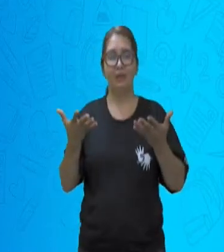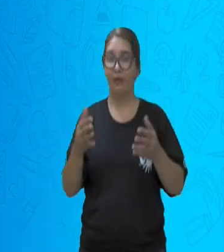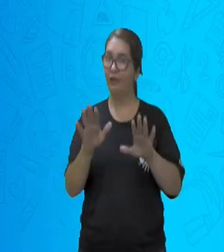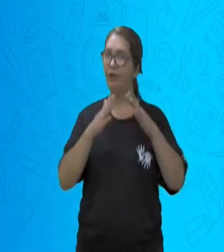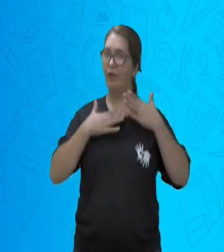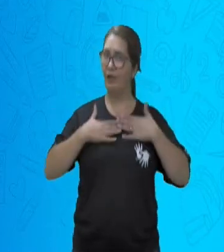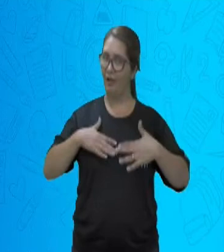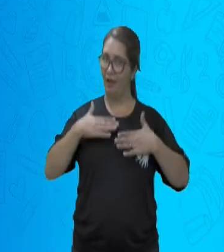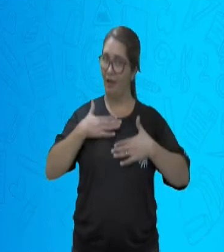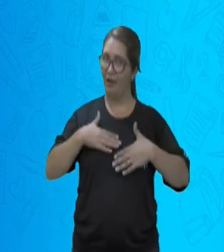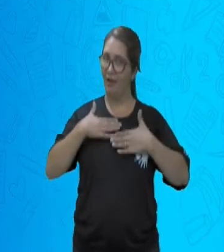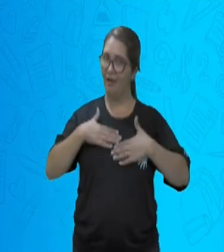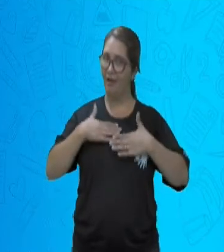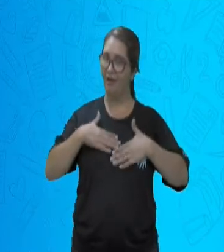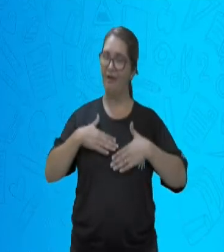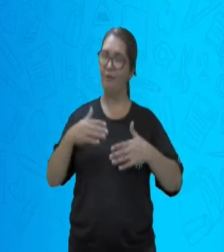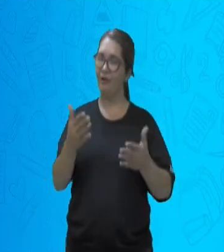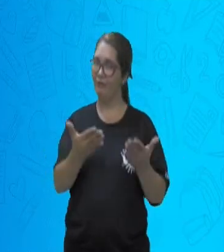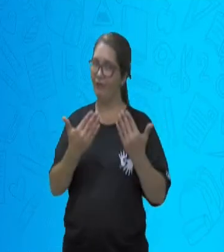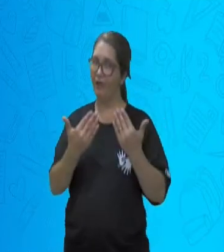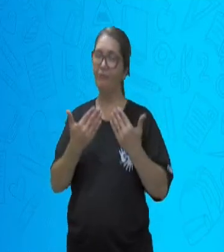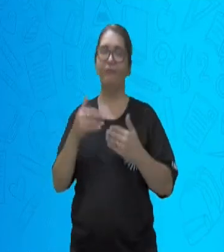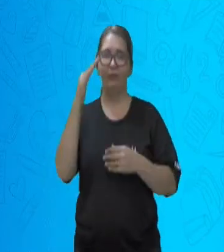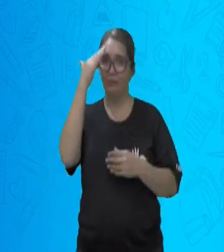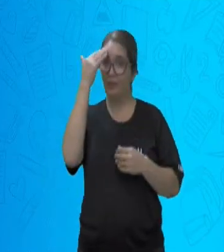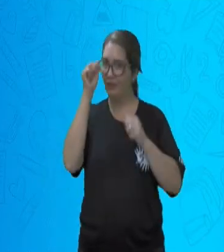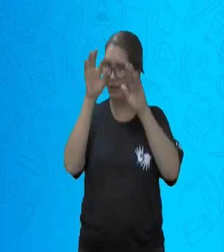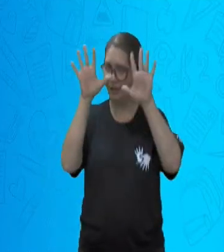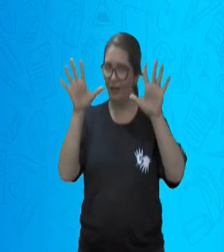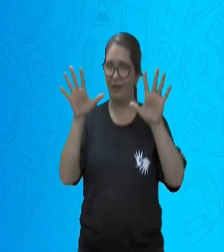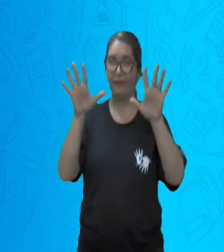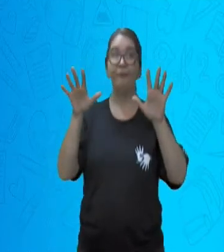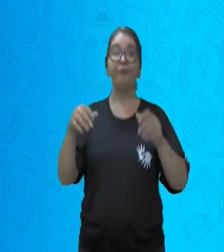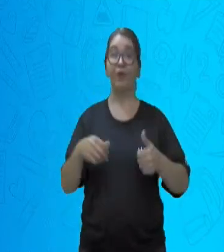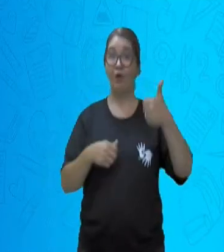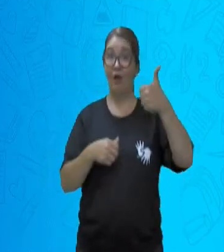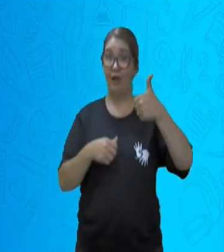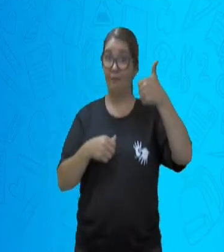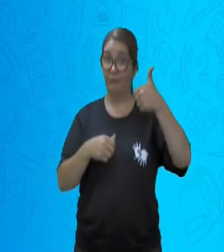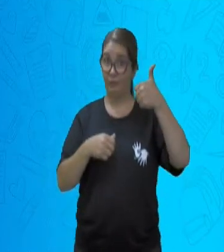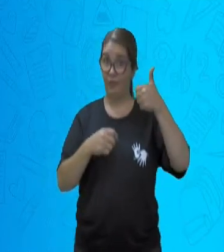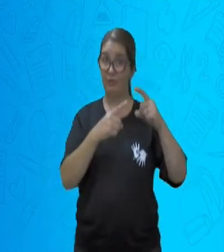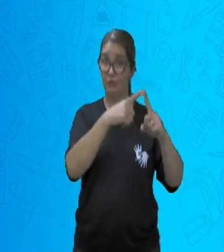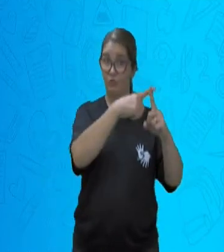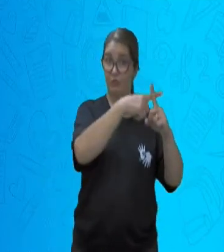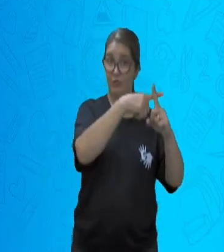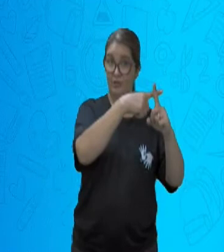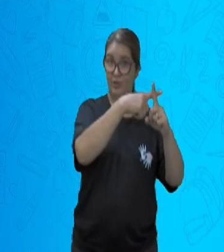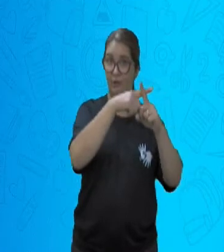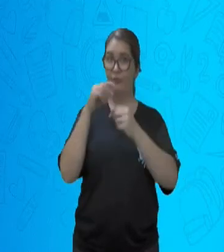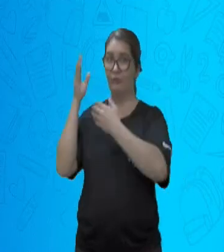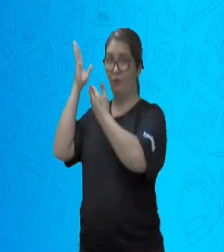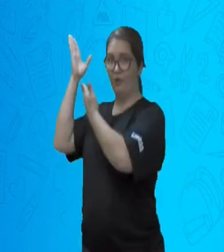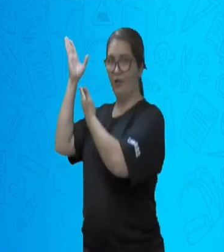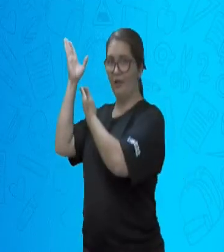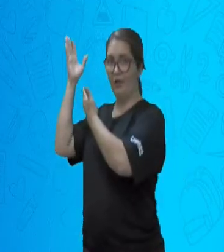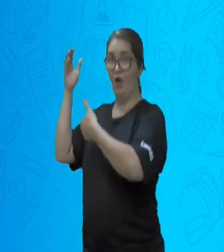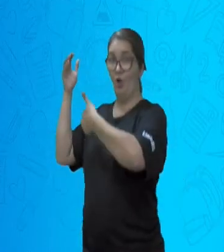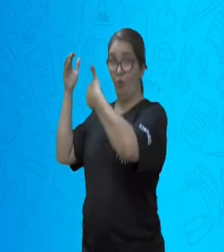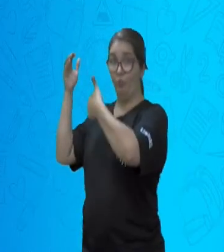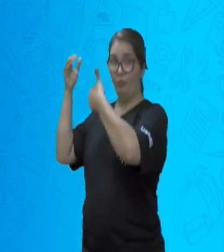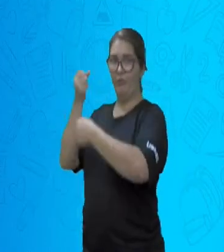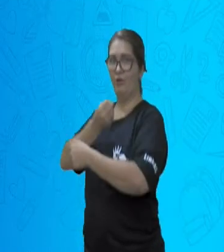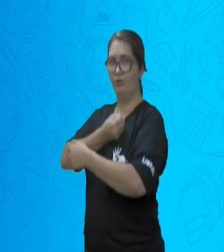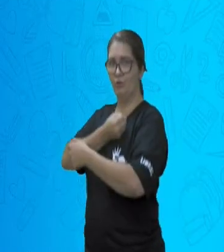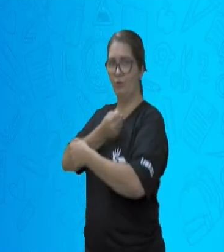lá. Em uma multiplicação, o primeiro número, tá vendo aqui o número 2, o primeiro número,